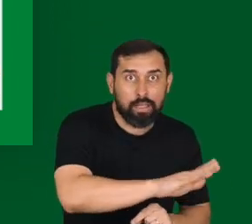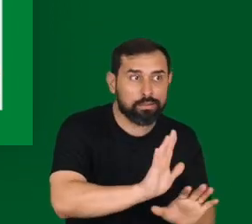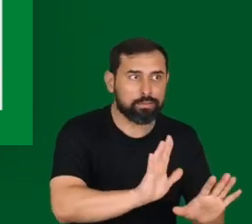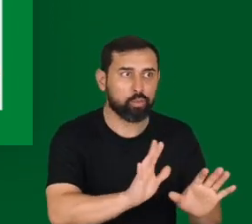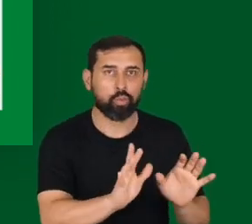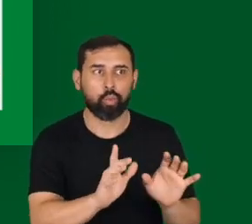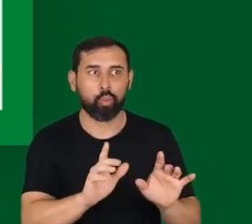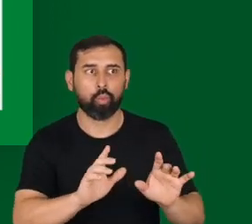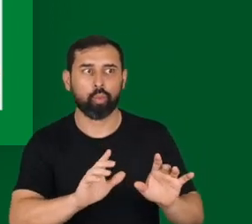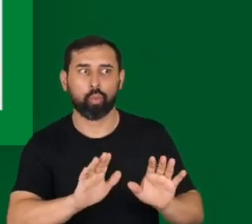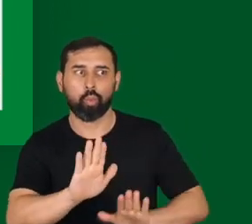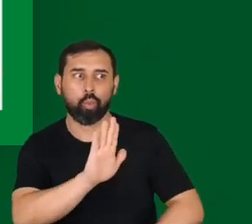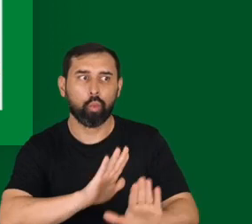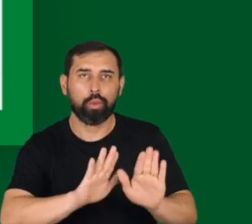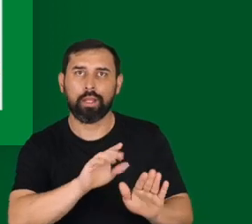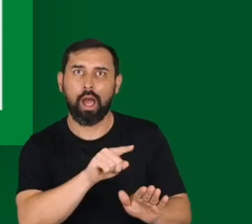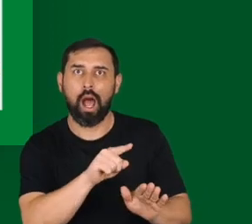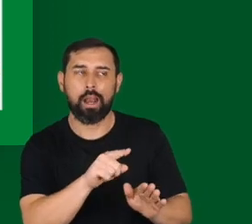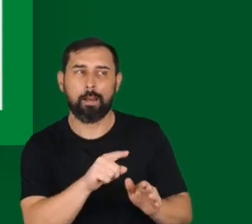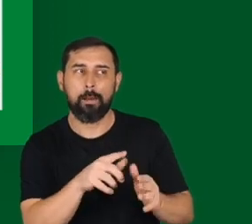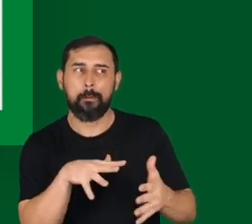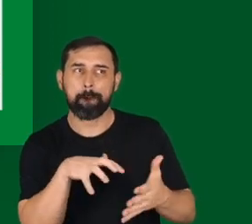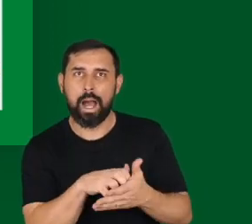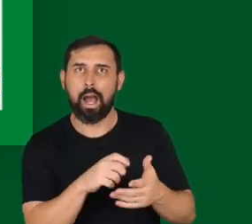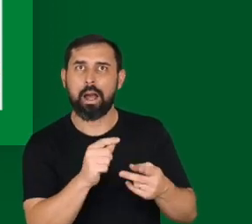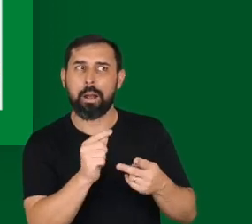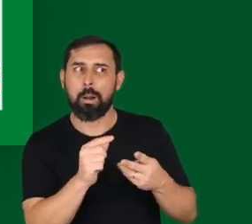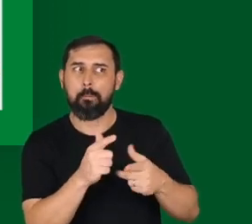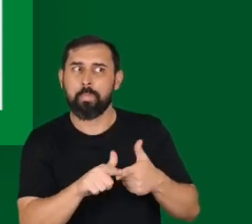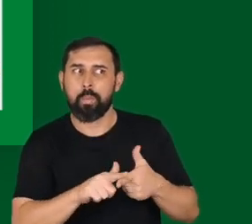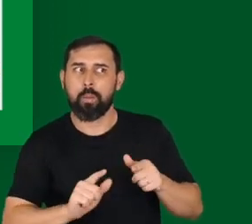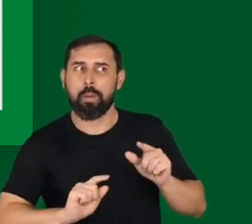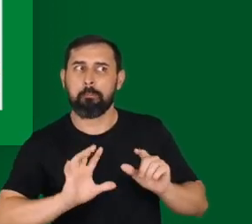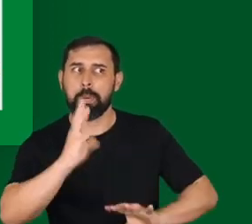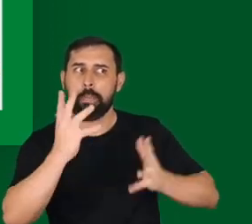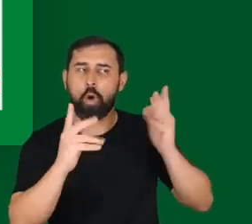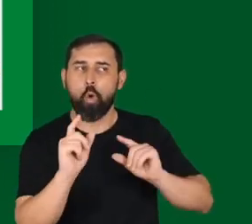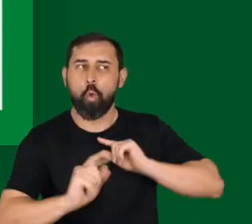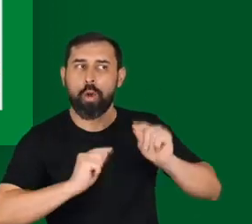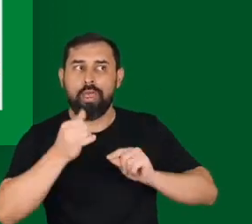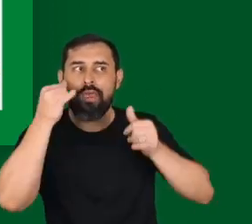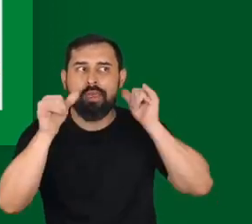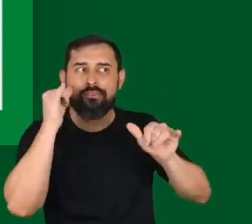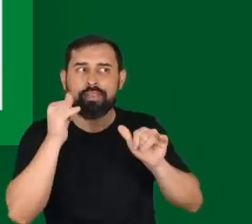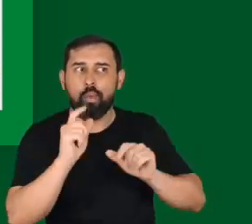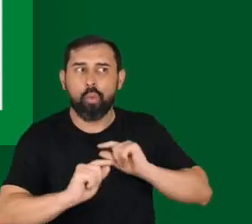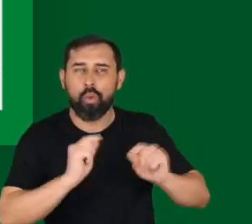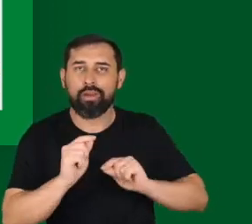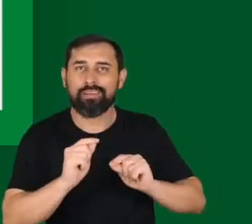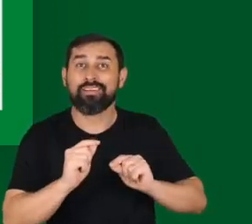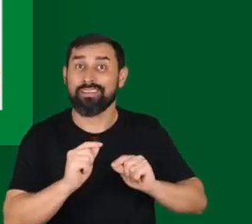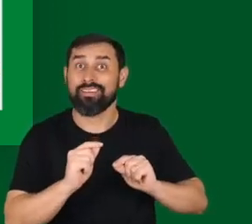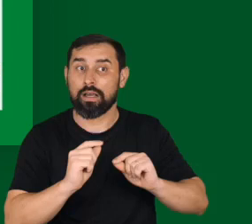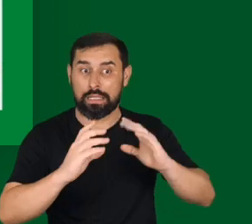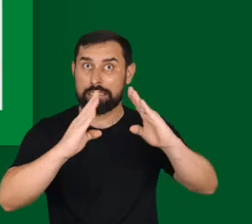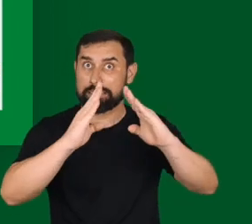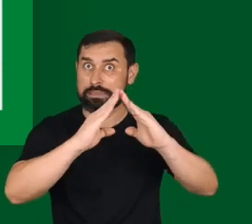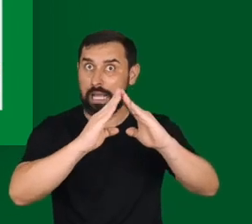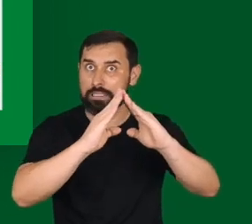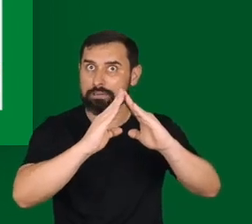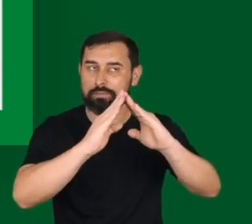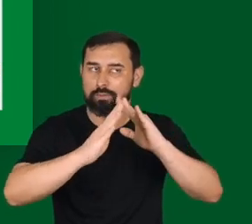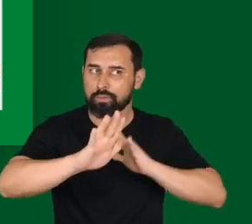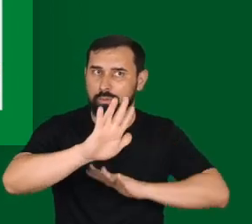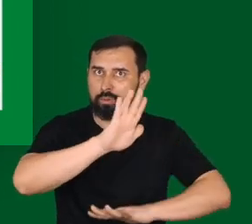da criança quais riscos de padrões de lesões que a criança, de acidentes infantis na infância,